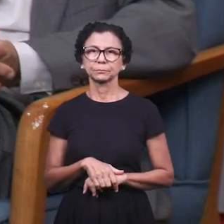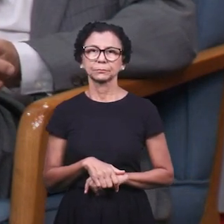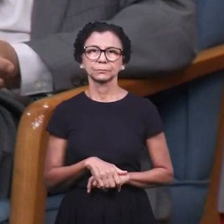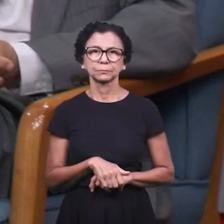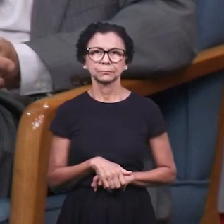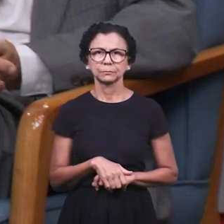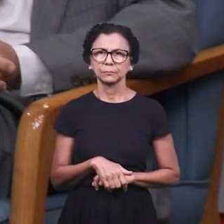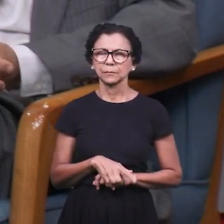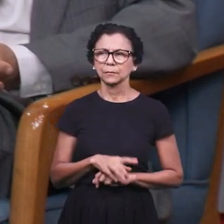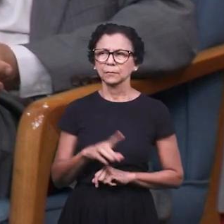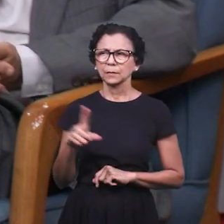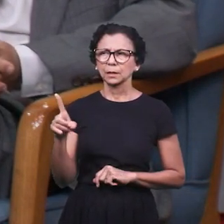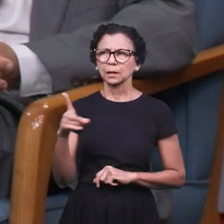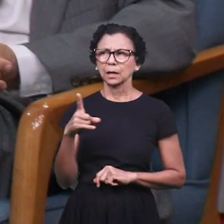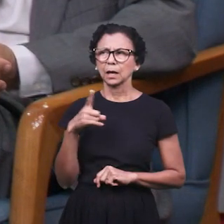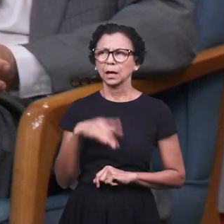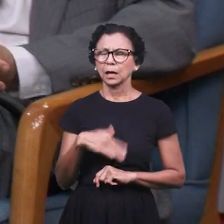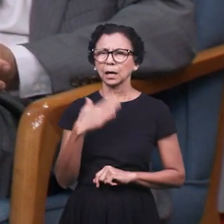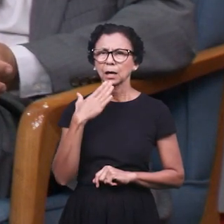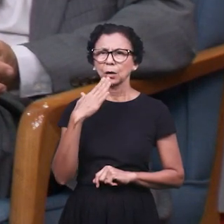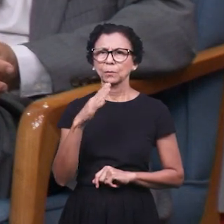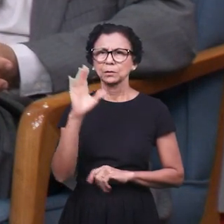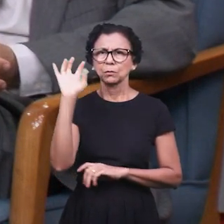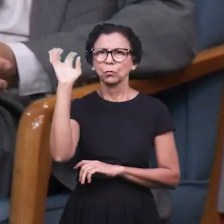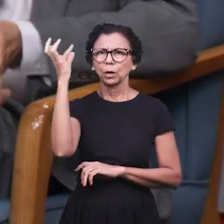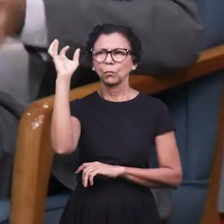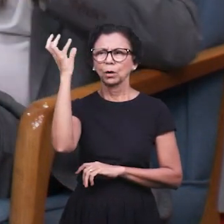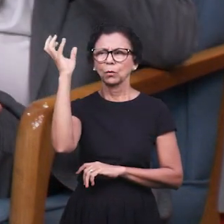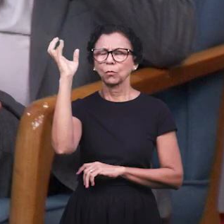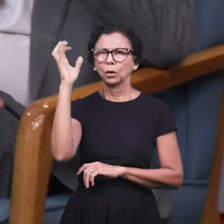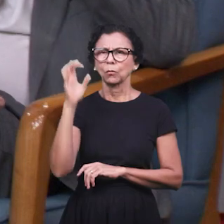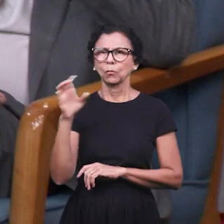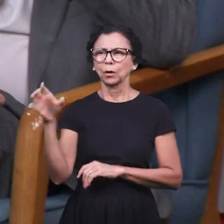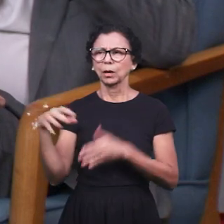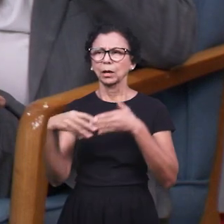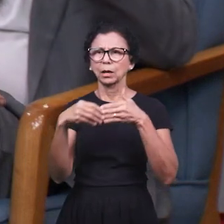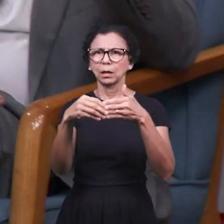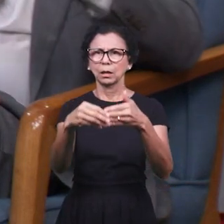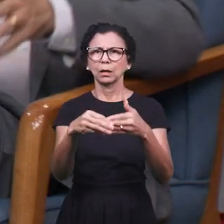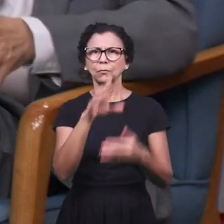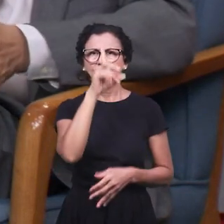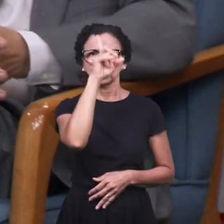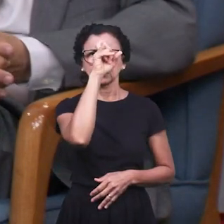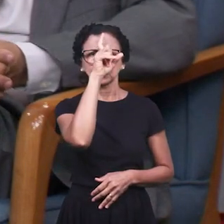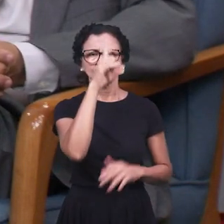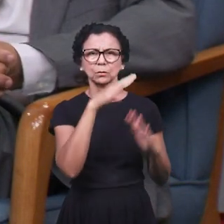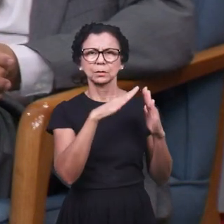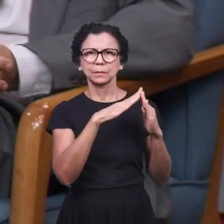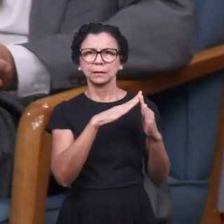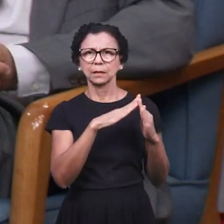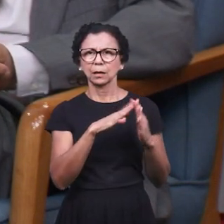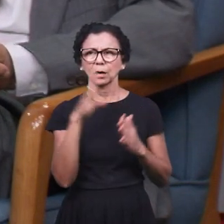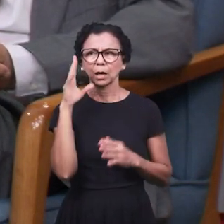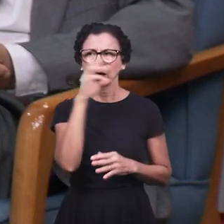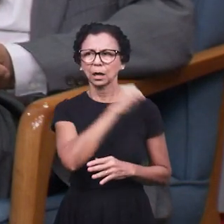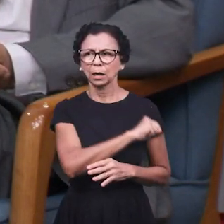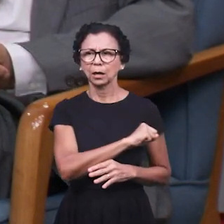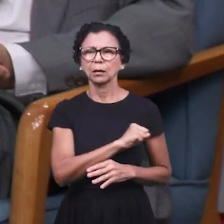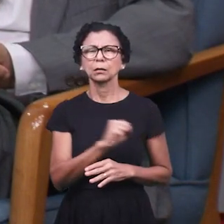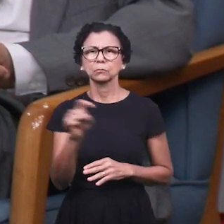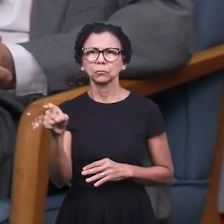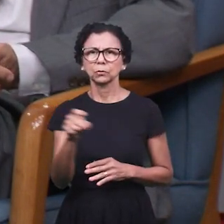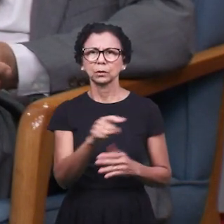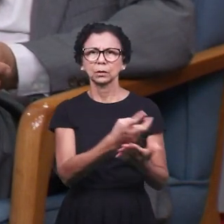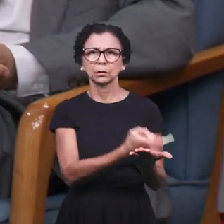Eu trabalhava no antigo Inampes, aí eu chamei a ambulância e ele foi direto para o hospital. Daí ele foi direto para ser internado.